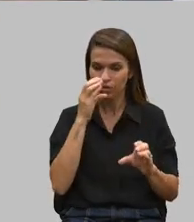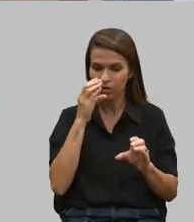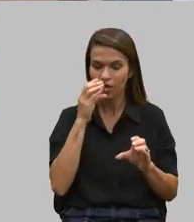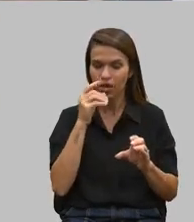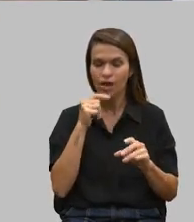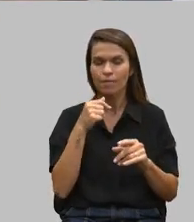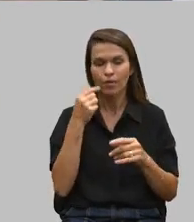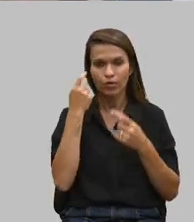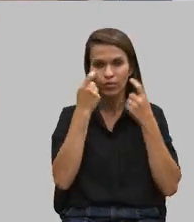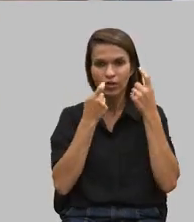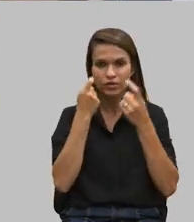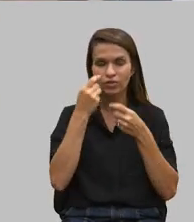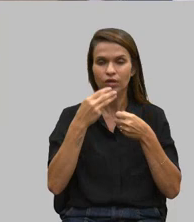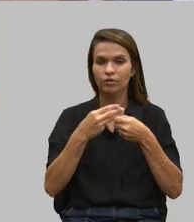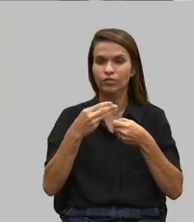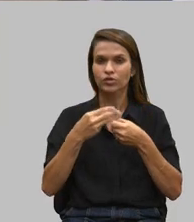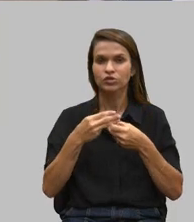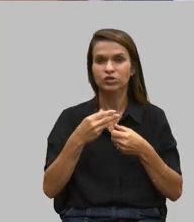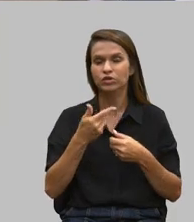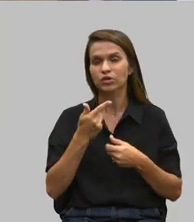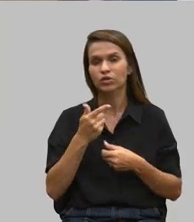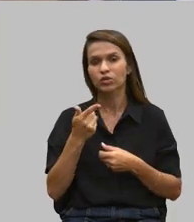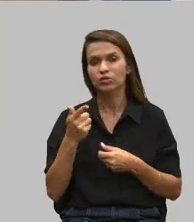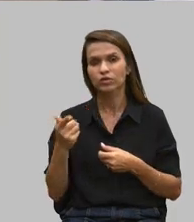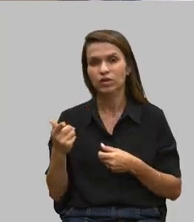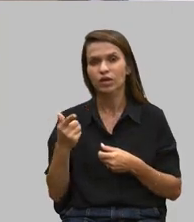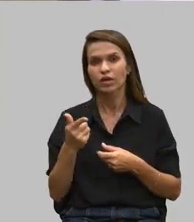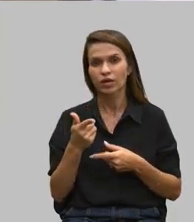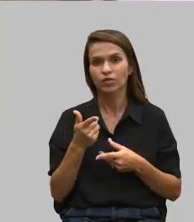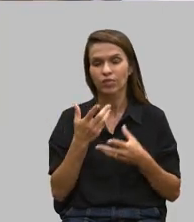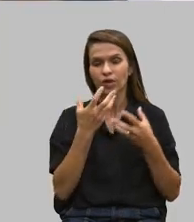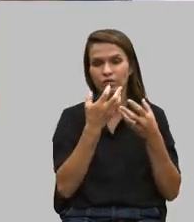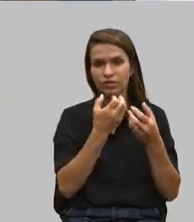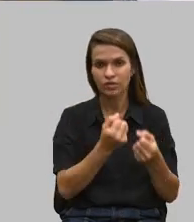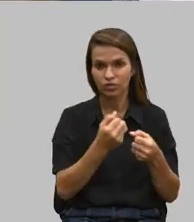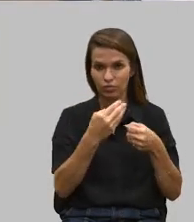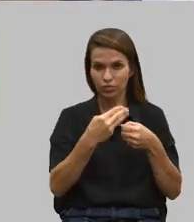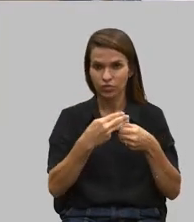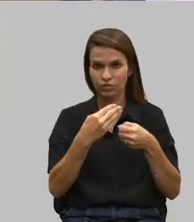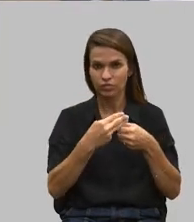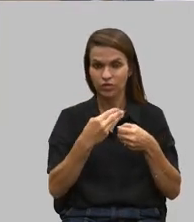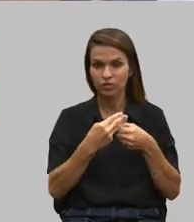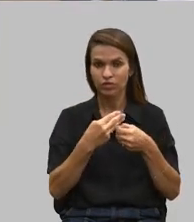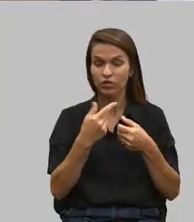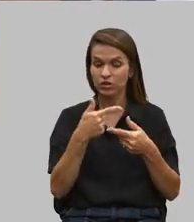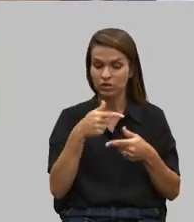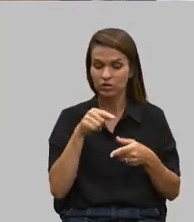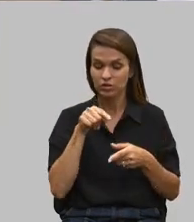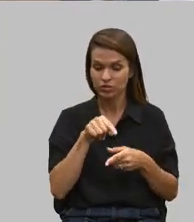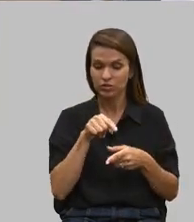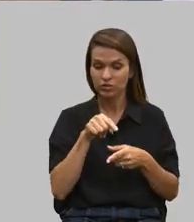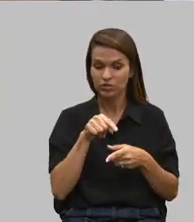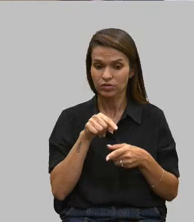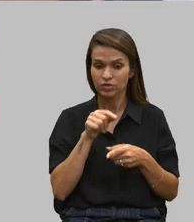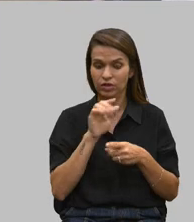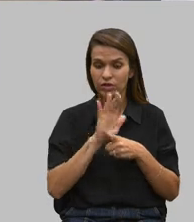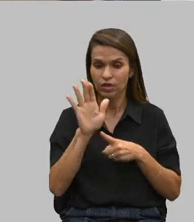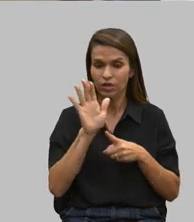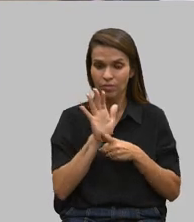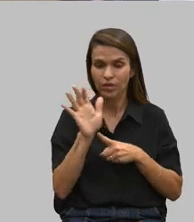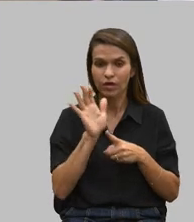município aonde não houver uma adesão por parte do município é que essa demanda ela vai acabar se